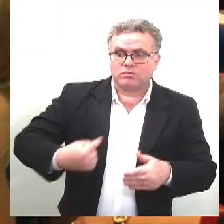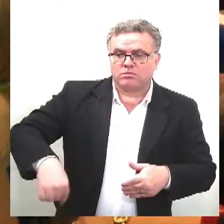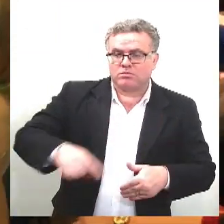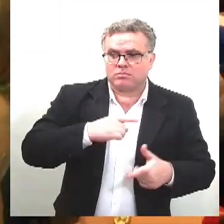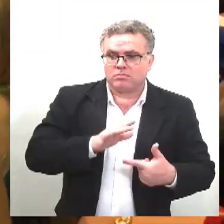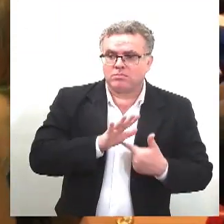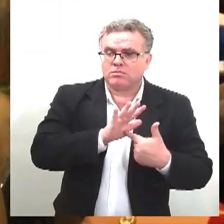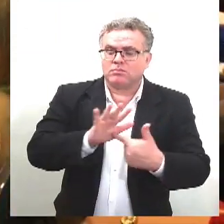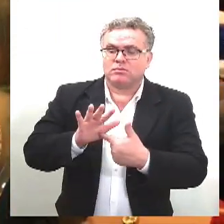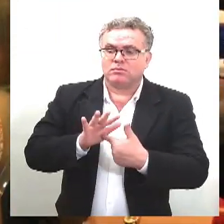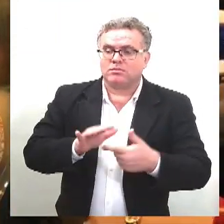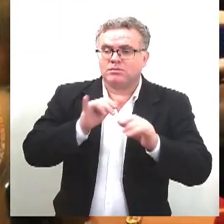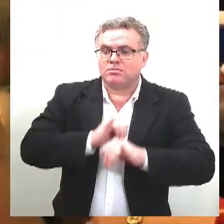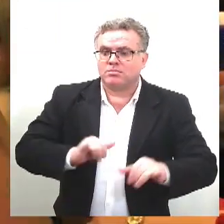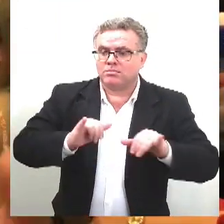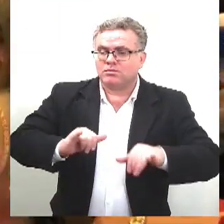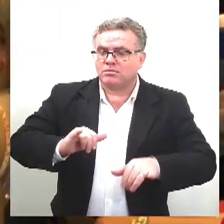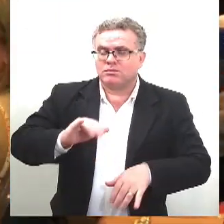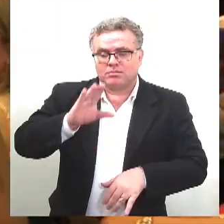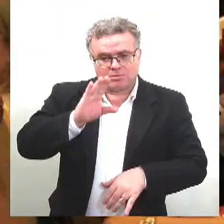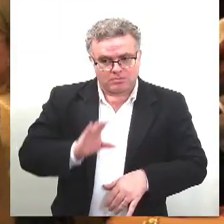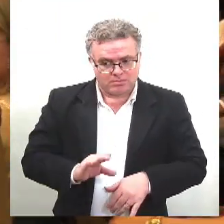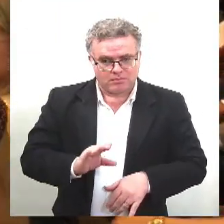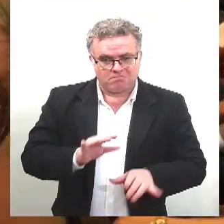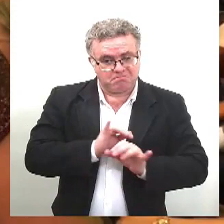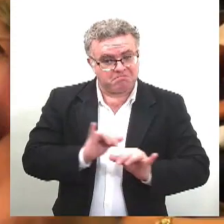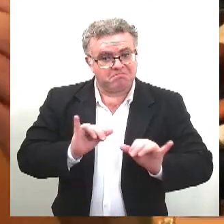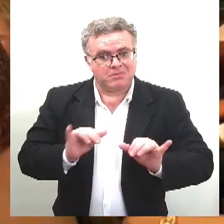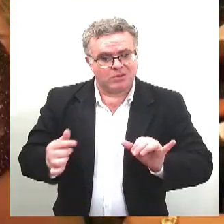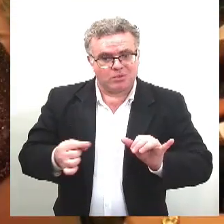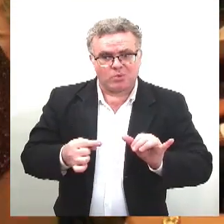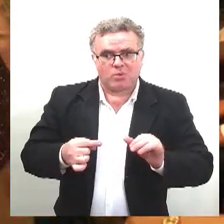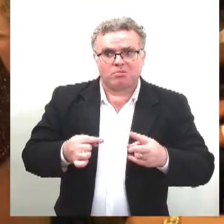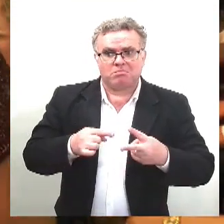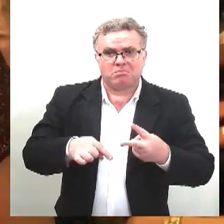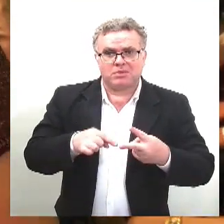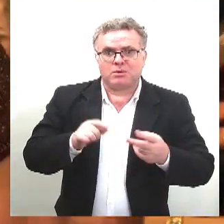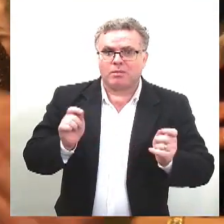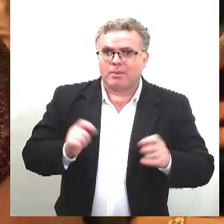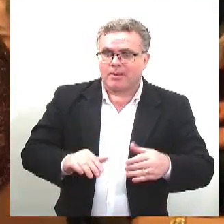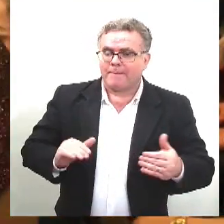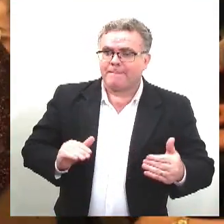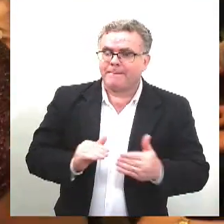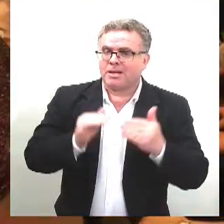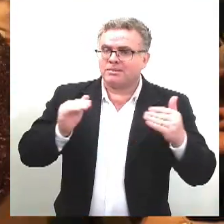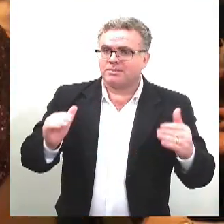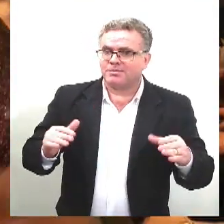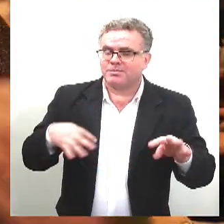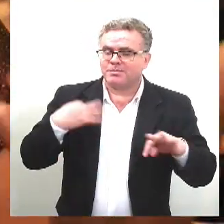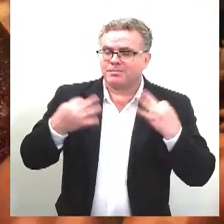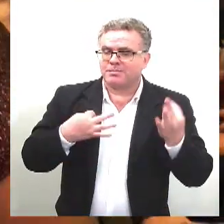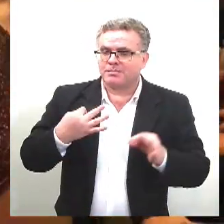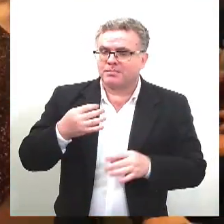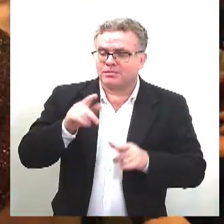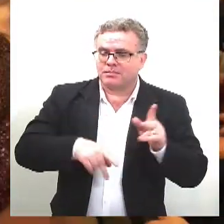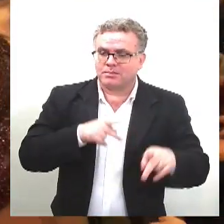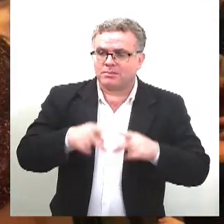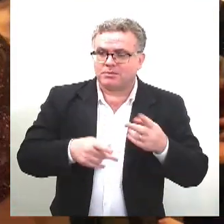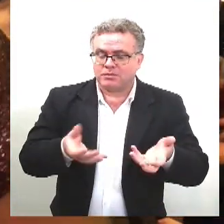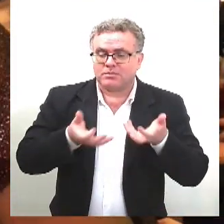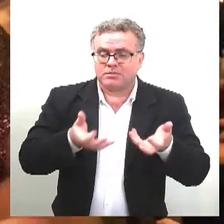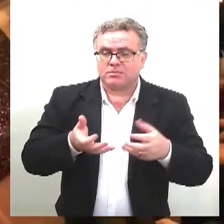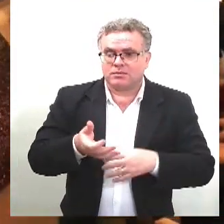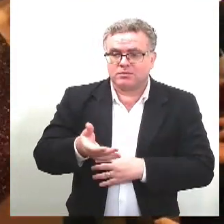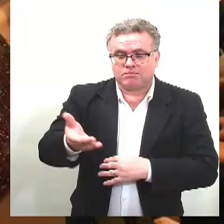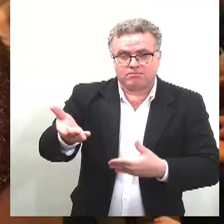né, cidadania e informação. A base do turismo, principalmente, é de um povo que gosta de si, que gosta de receber as